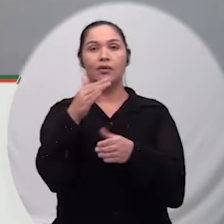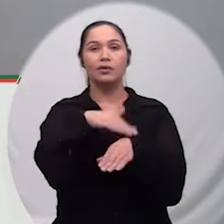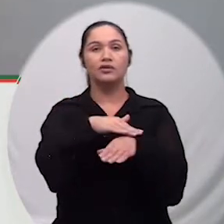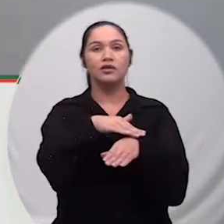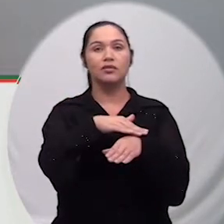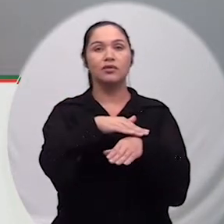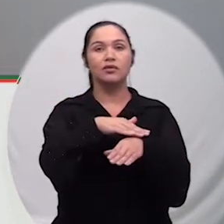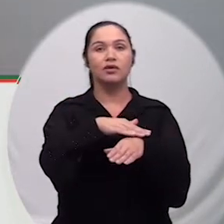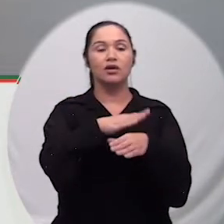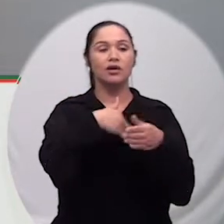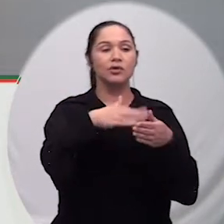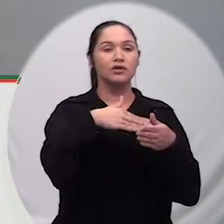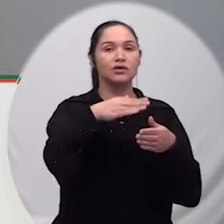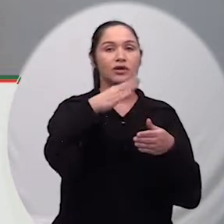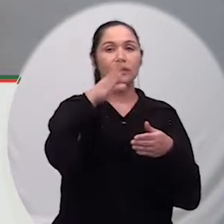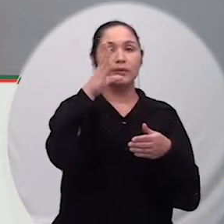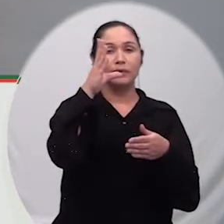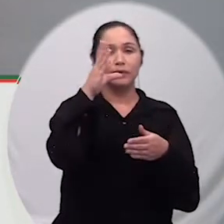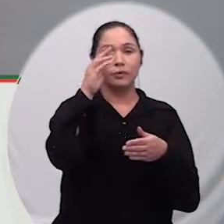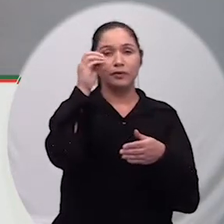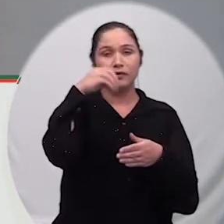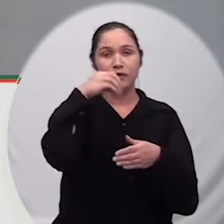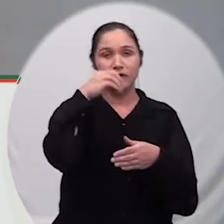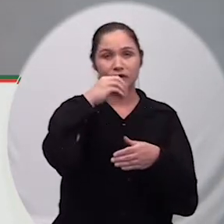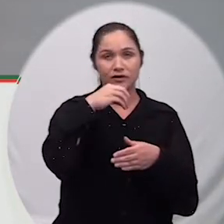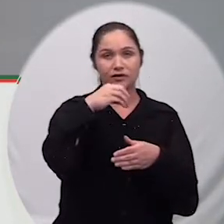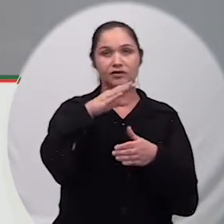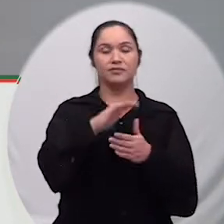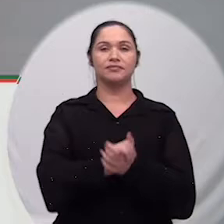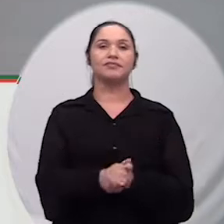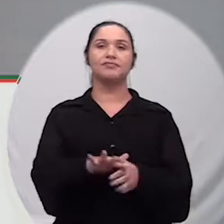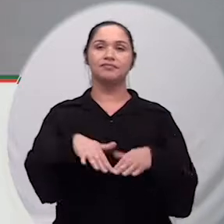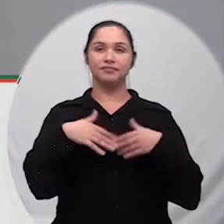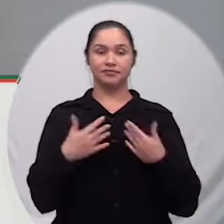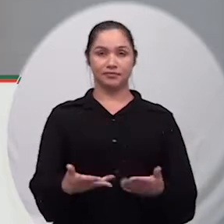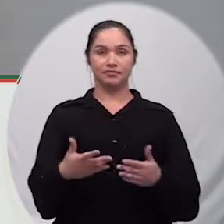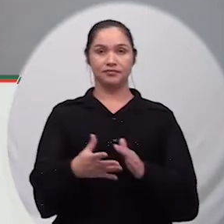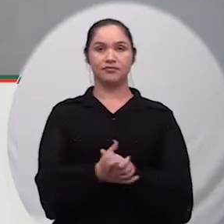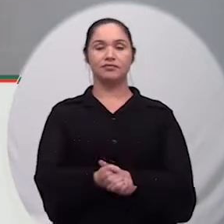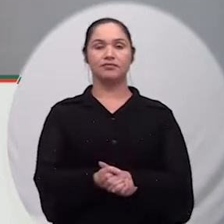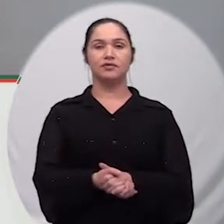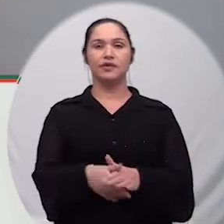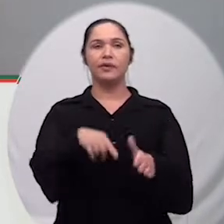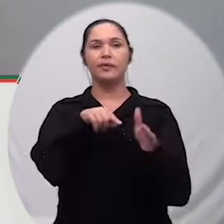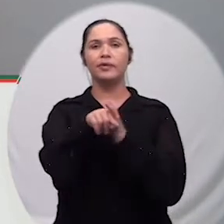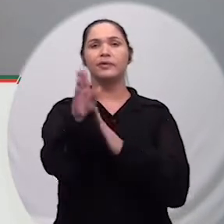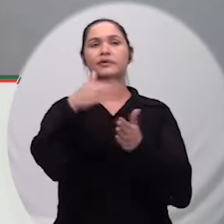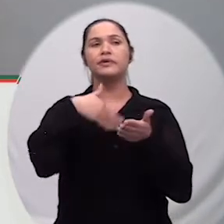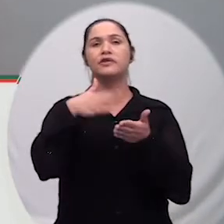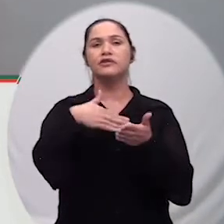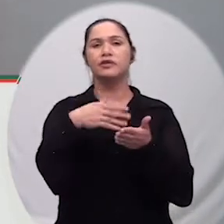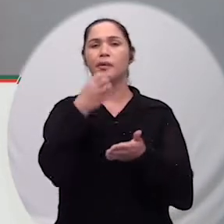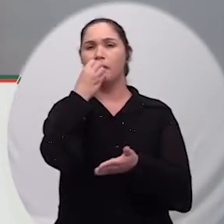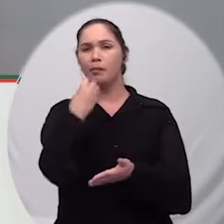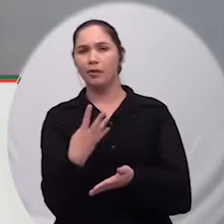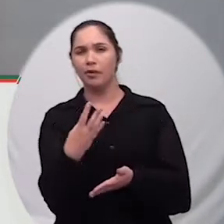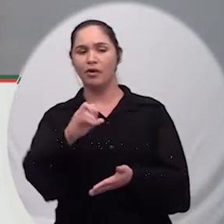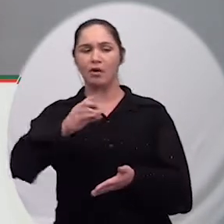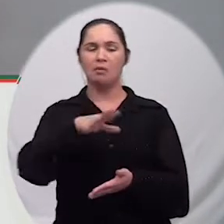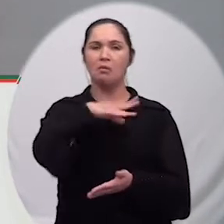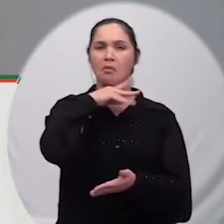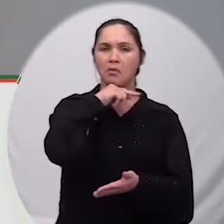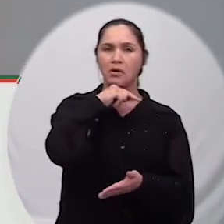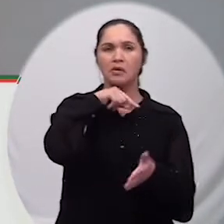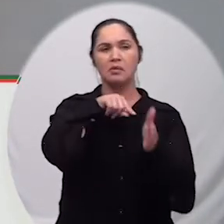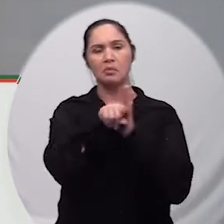temos aqui uma pessoa que agora há pouco trabalhava lá, que ele podia até dizer alguma coisa. A aplicação desta tinta e da qualidade dela, né, o nosso amigo Edson,